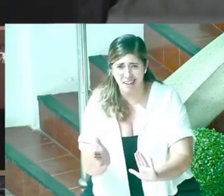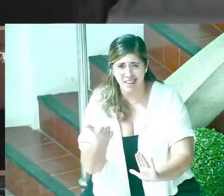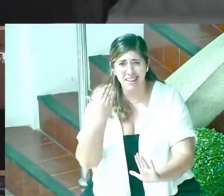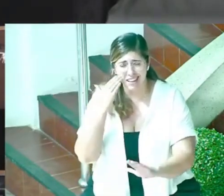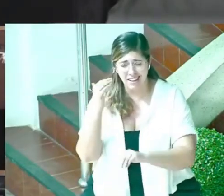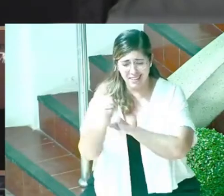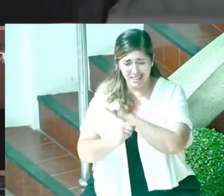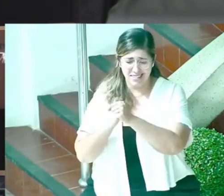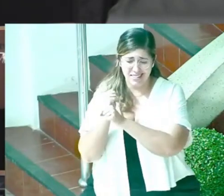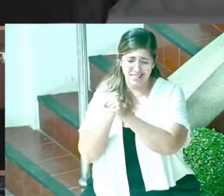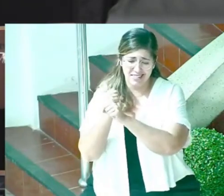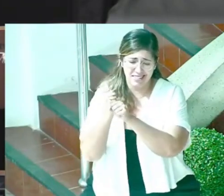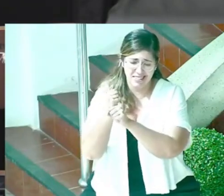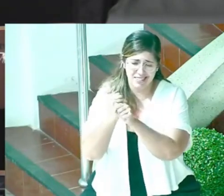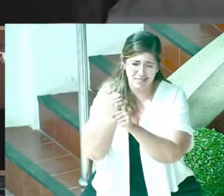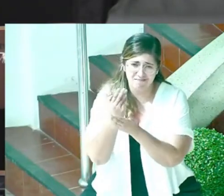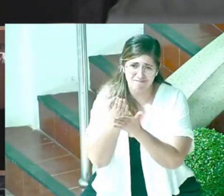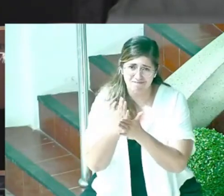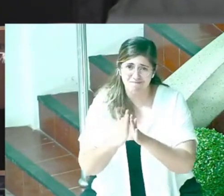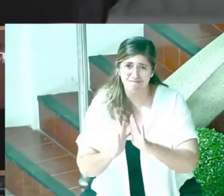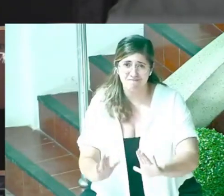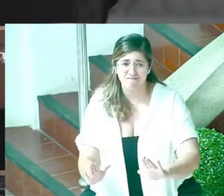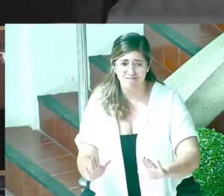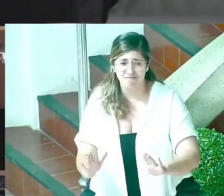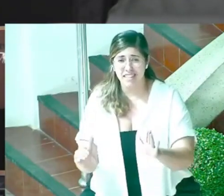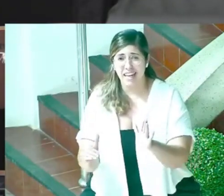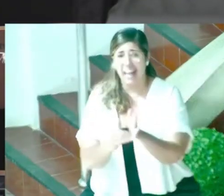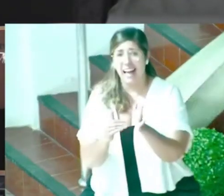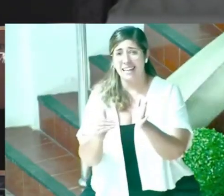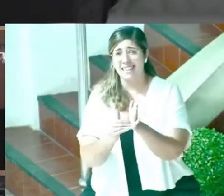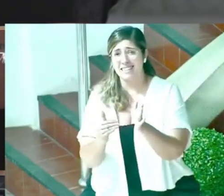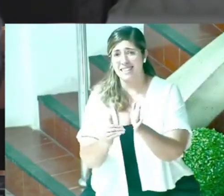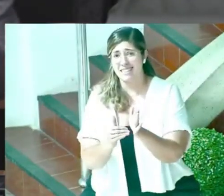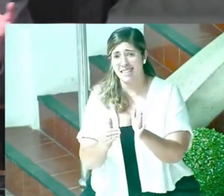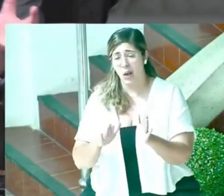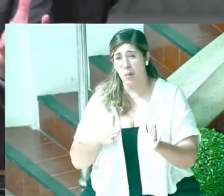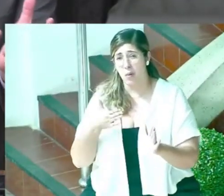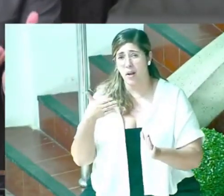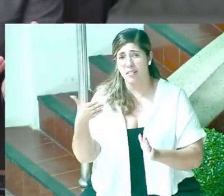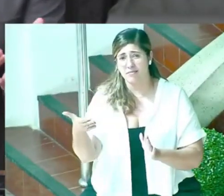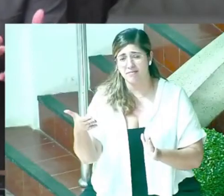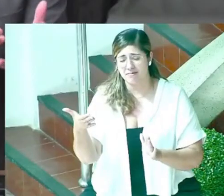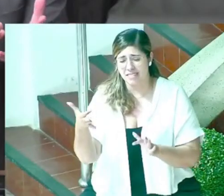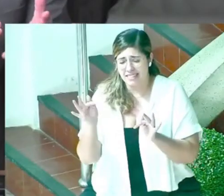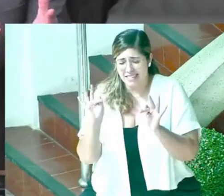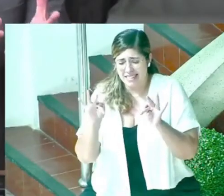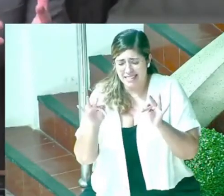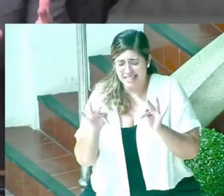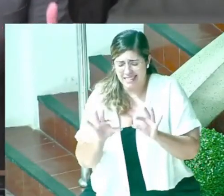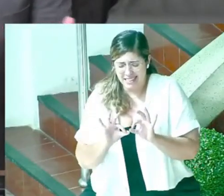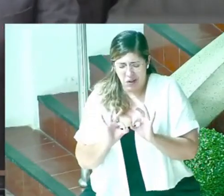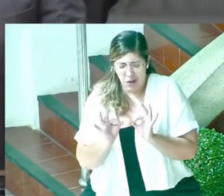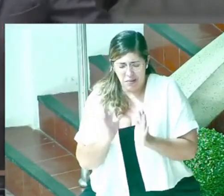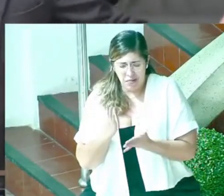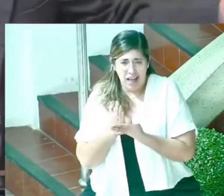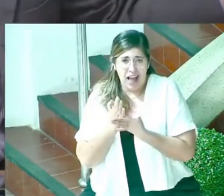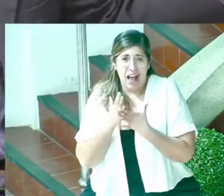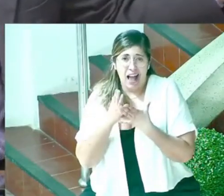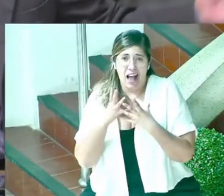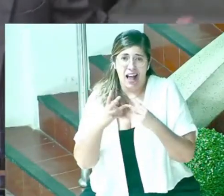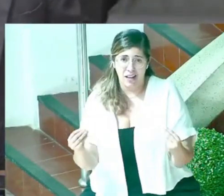vos perdoará. Se porém não perdoardes aos homens as suas ofensas, tampouco vosso Pai vos